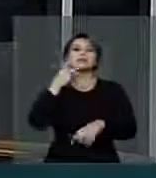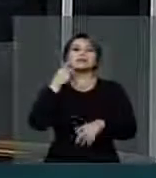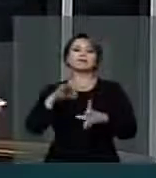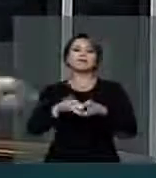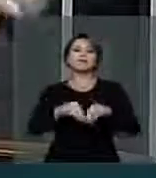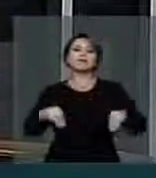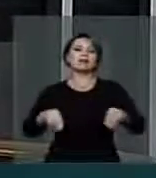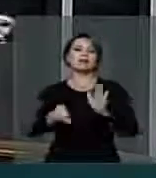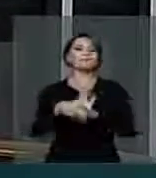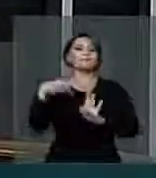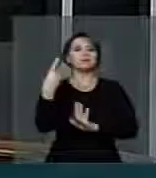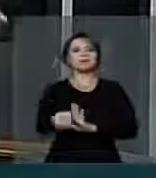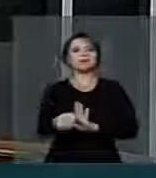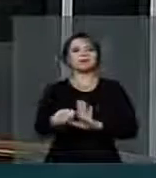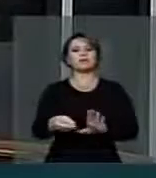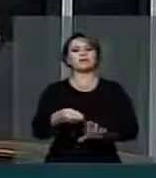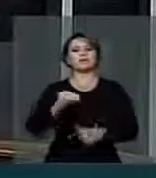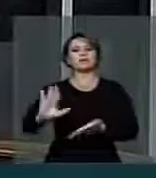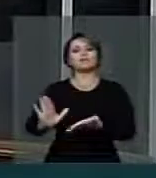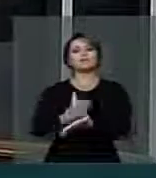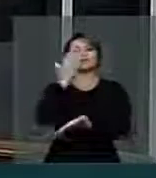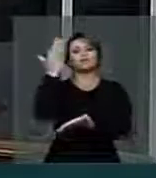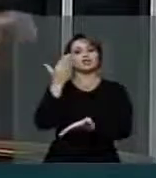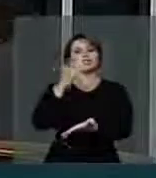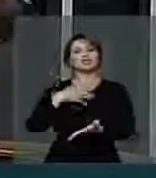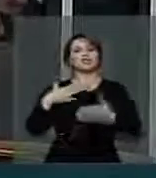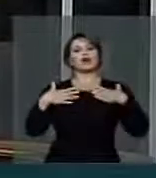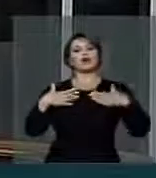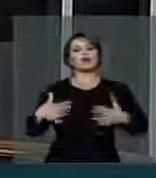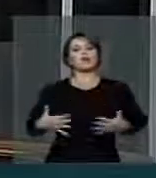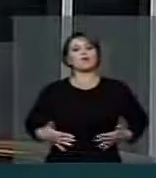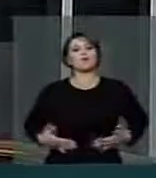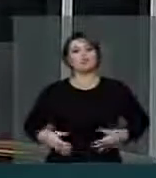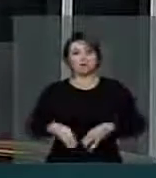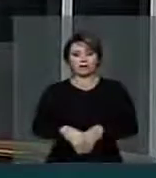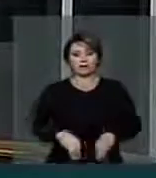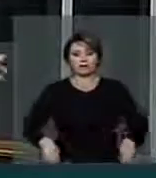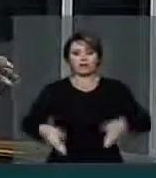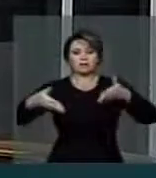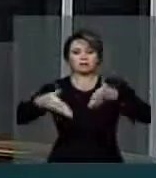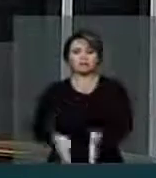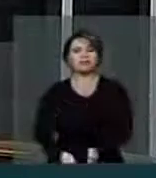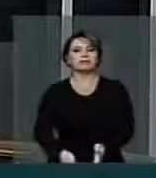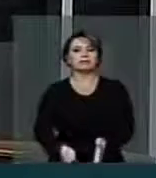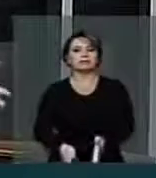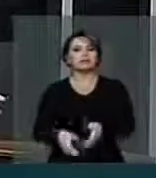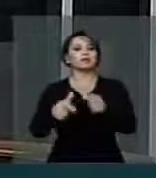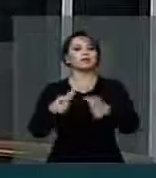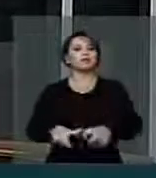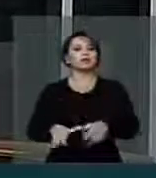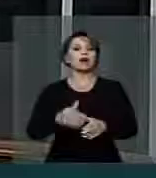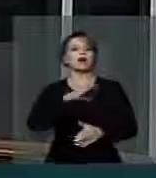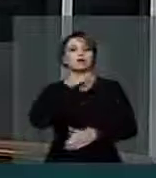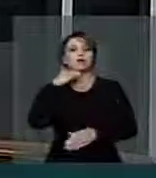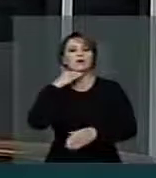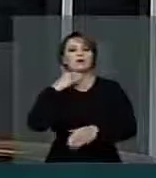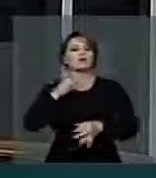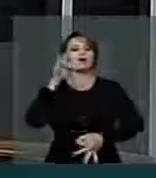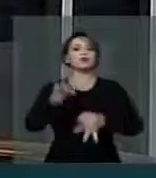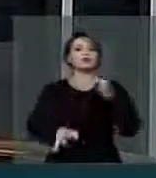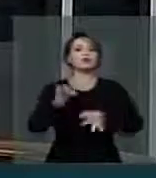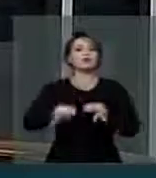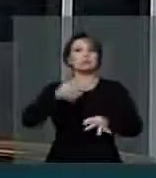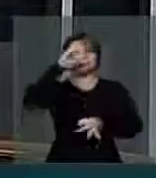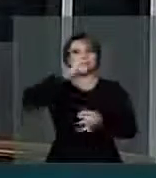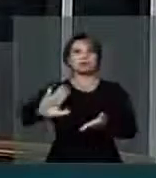de posse e mandou tirar o corpo do índio que estava enterrado ali onde ele foi morto. Portanto, eu quero pedir aqui